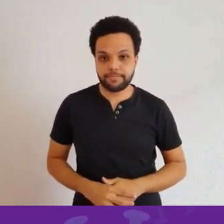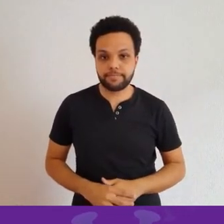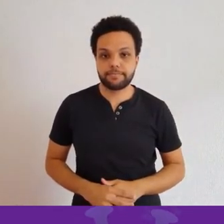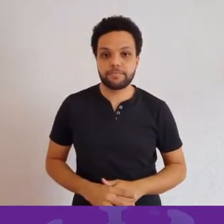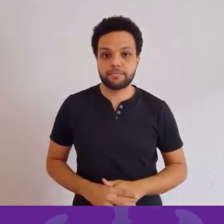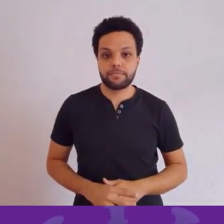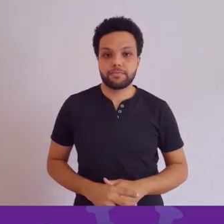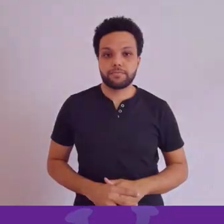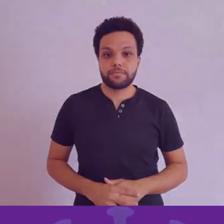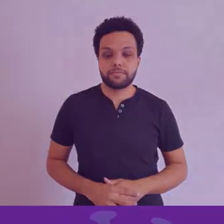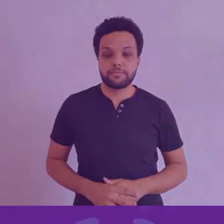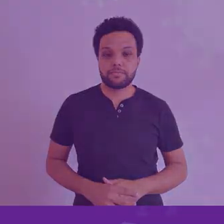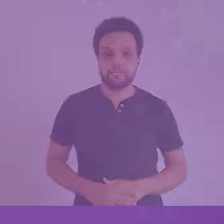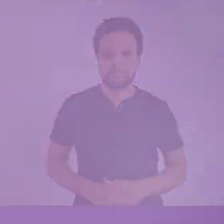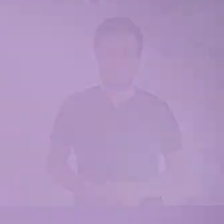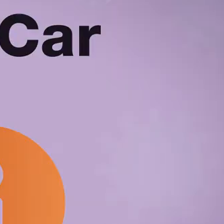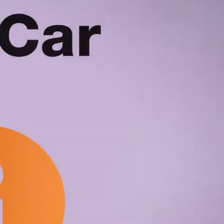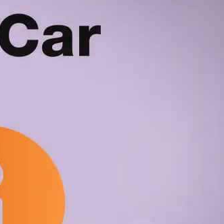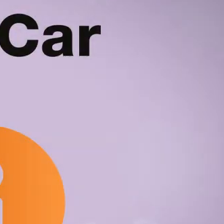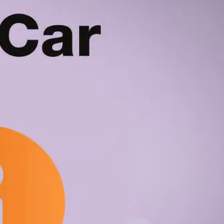do considerado